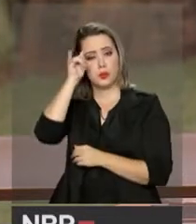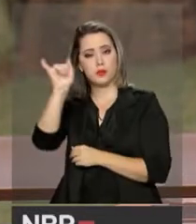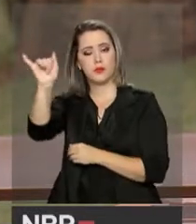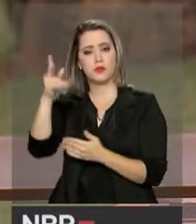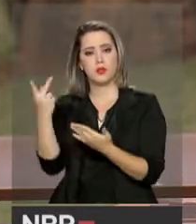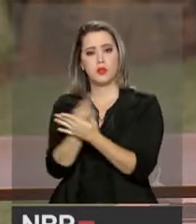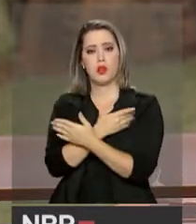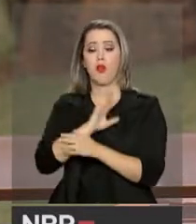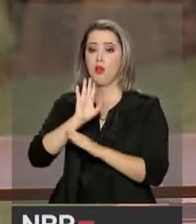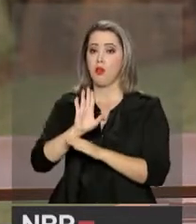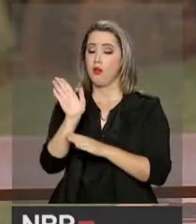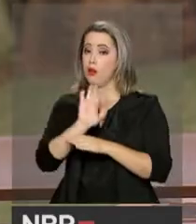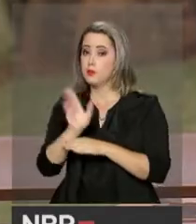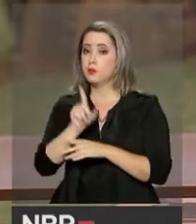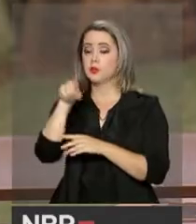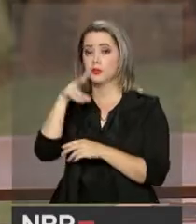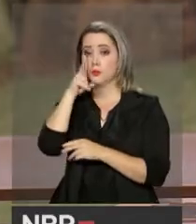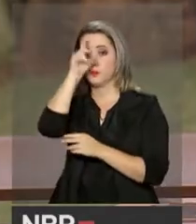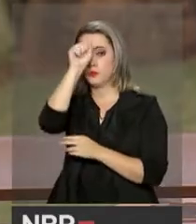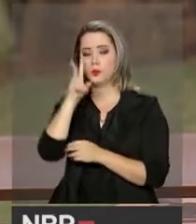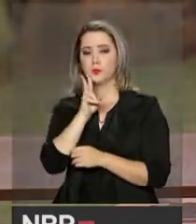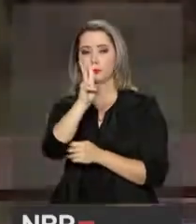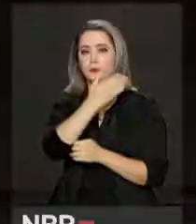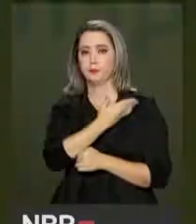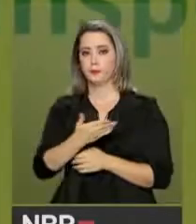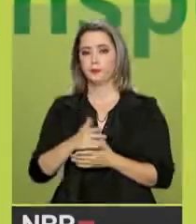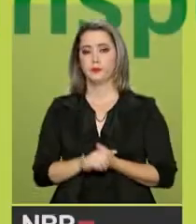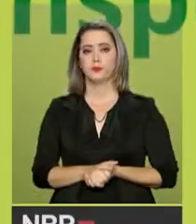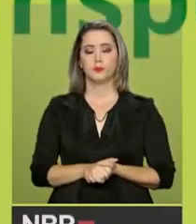e algumas imagens são bem fortes. Dá uma olhada.